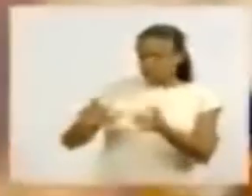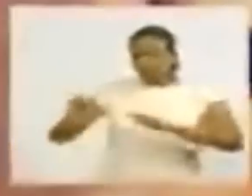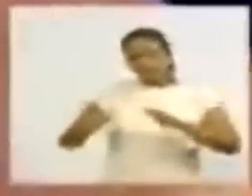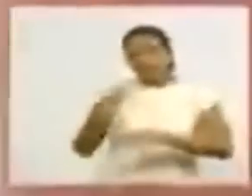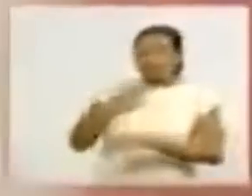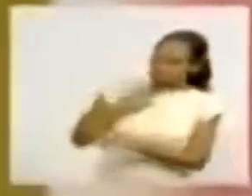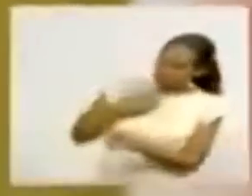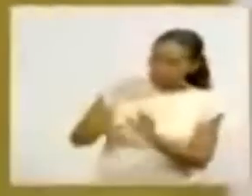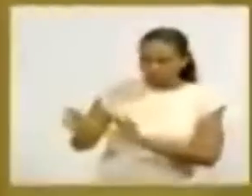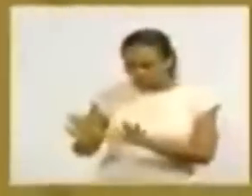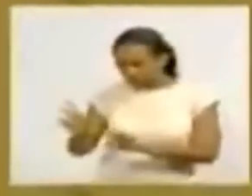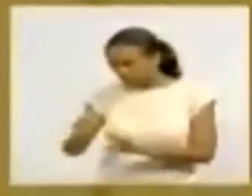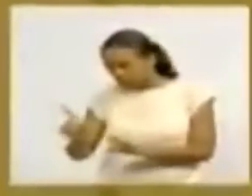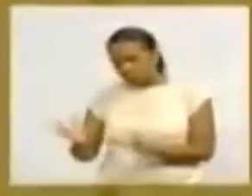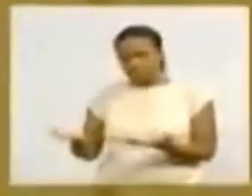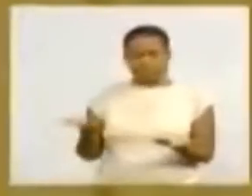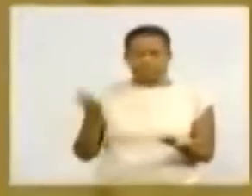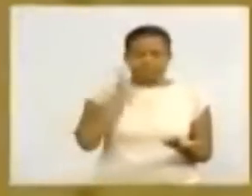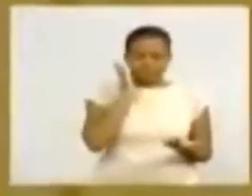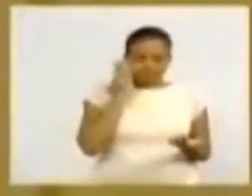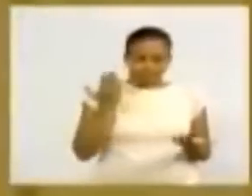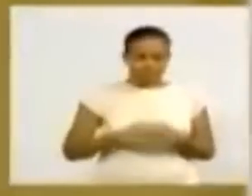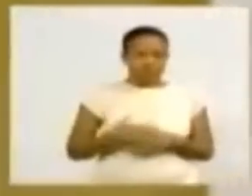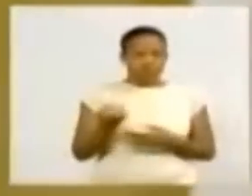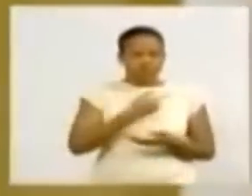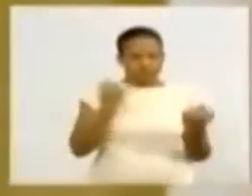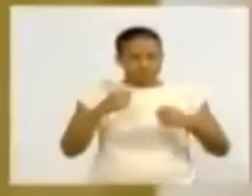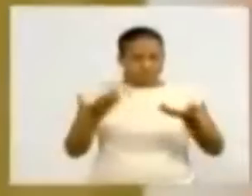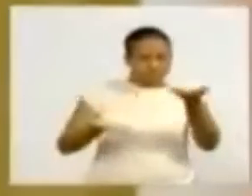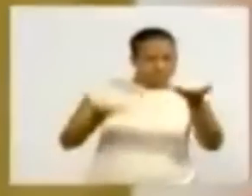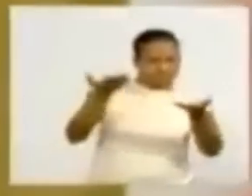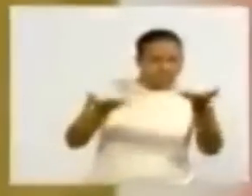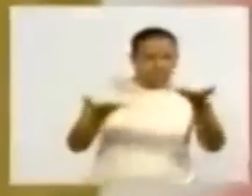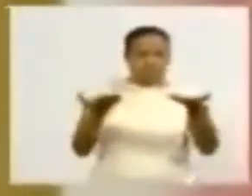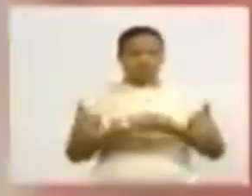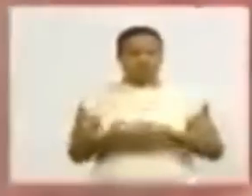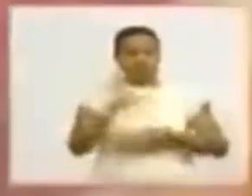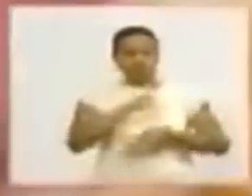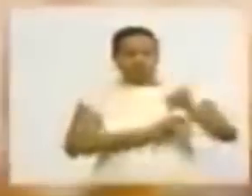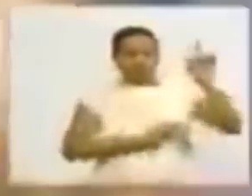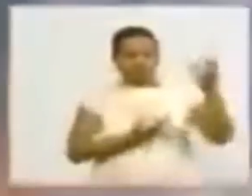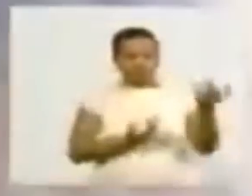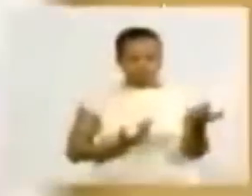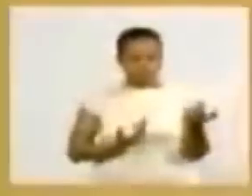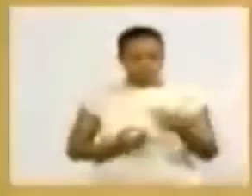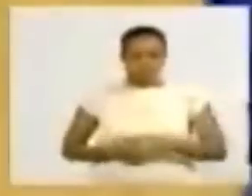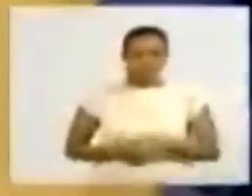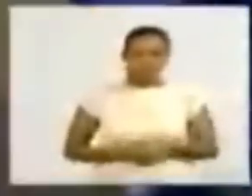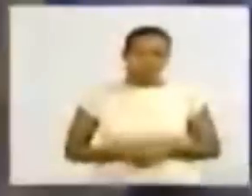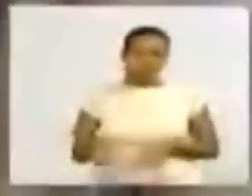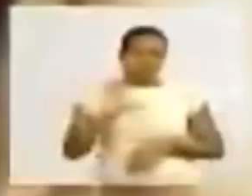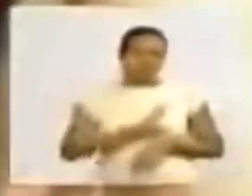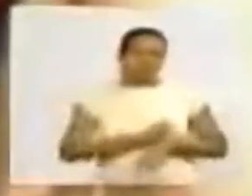sim que nós construímos pessoas saudáveis, equilibradas. A misericórdia é a mesma coisa. O significado